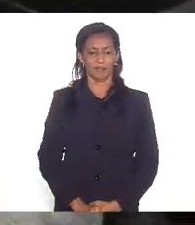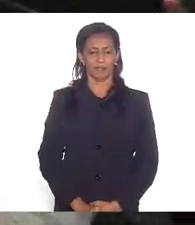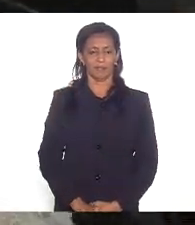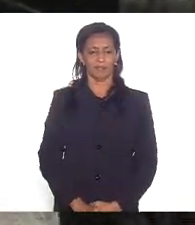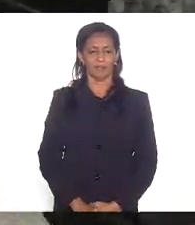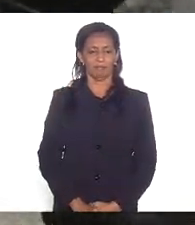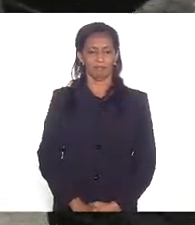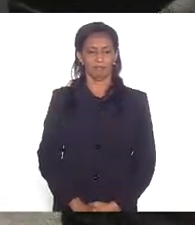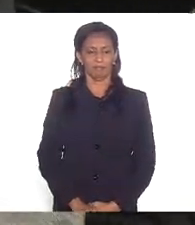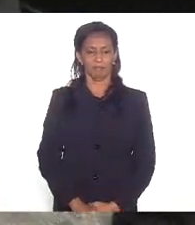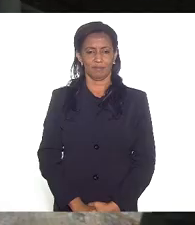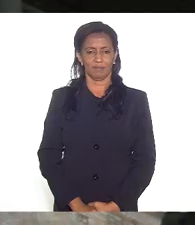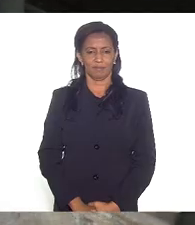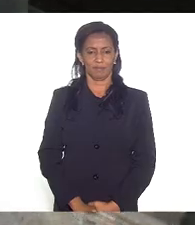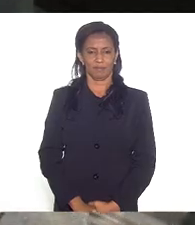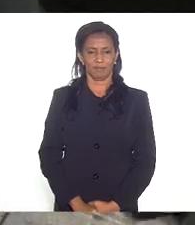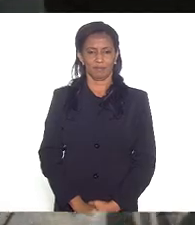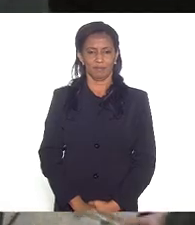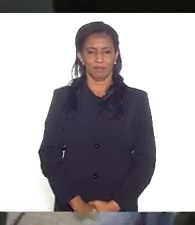E aí